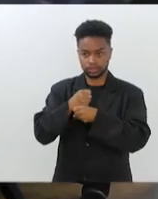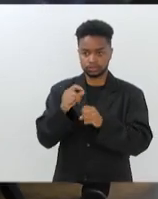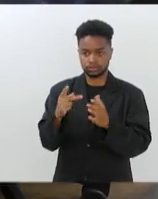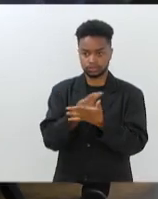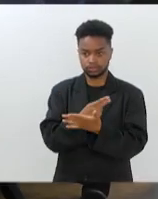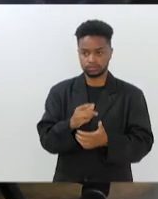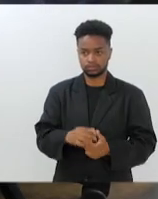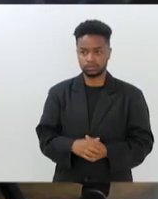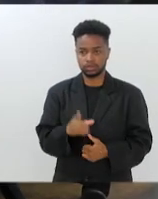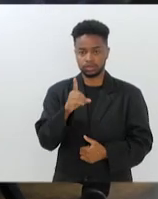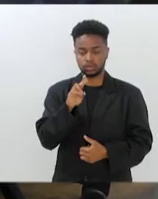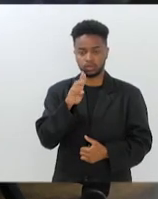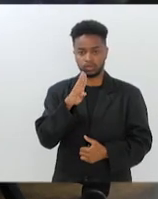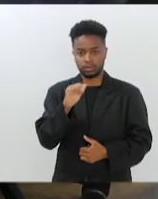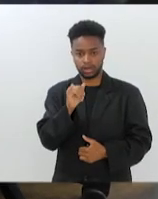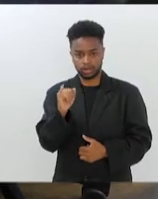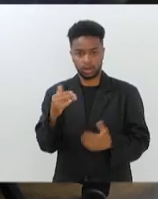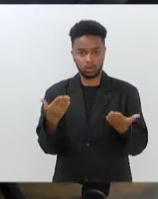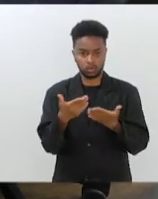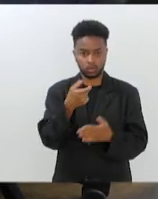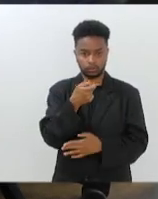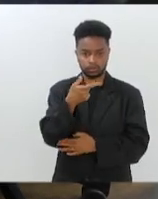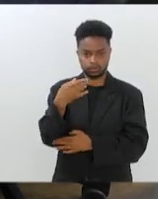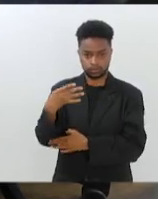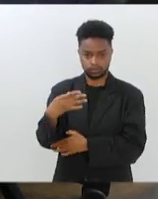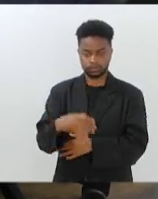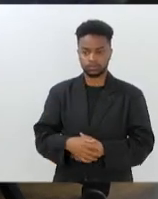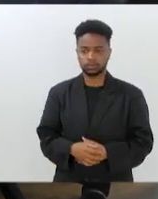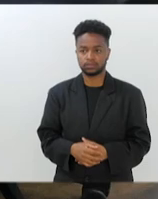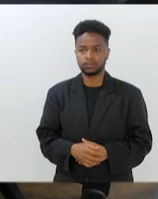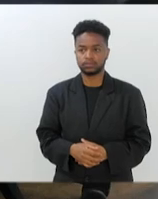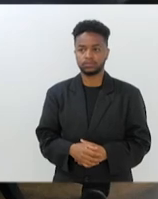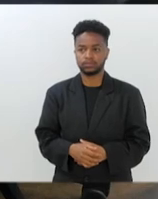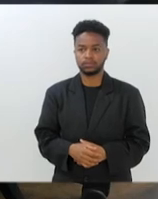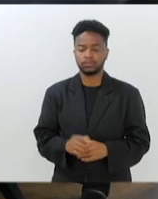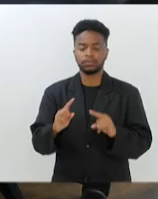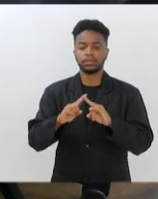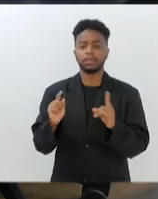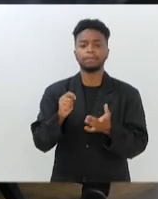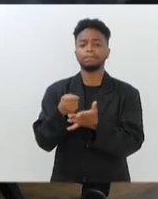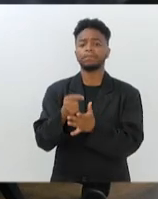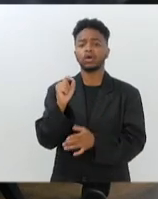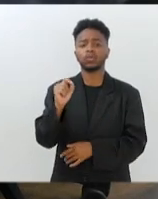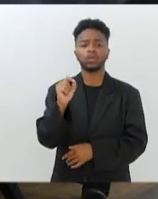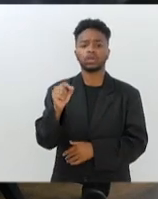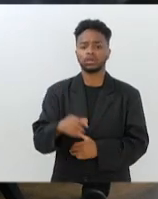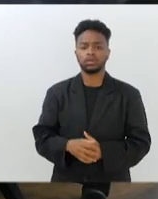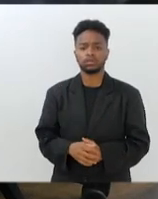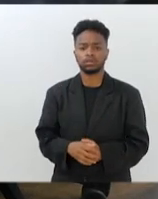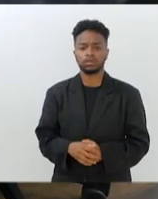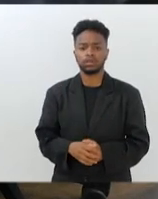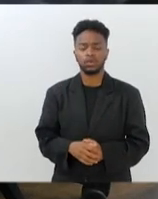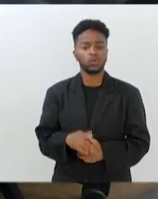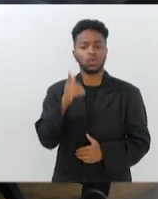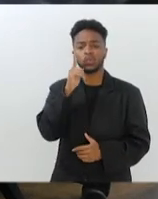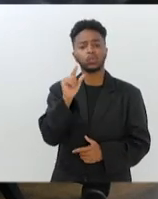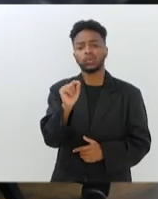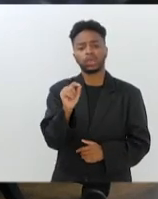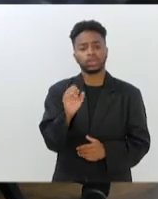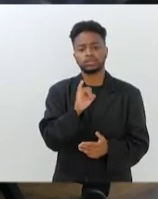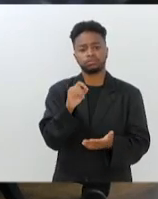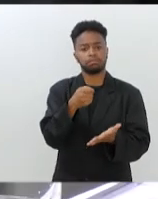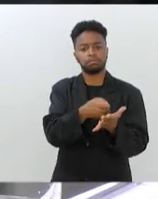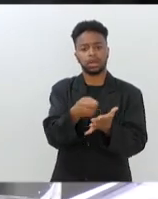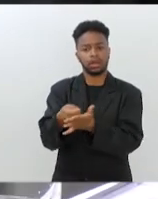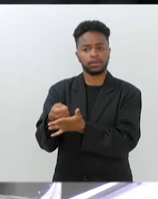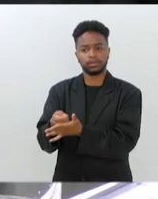Dubai foi esse ano Dubai foi esse ano aí esse dinheiro paga o quê só que que você da ganha com isso aí